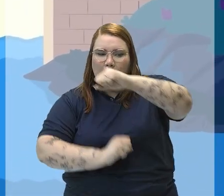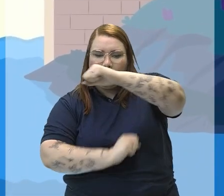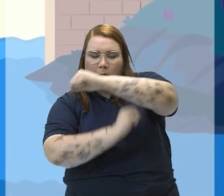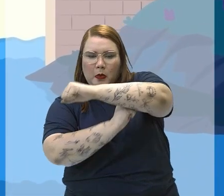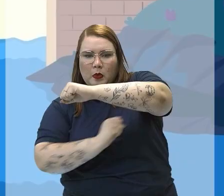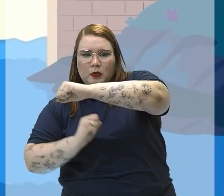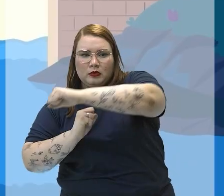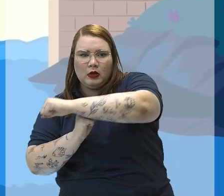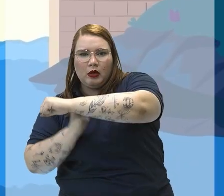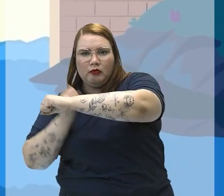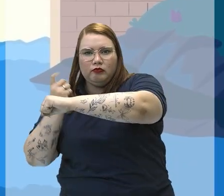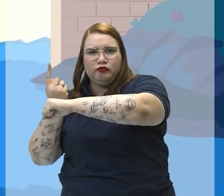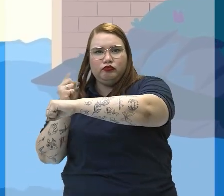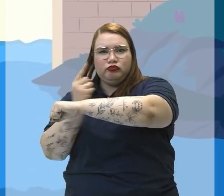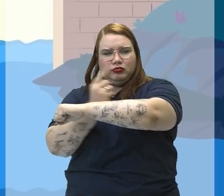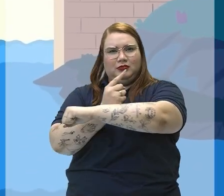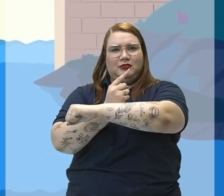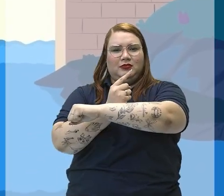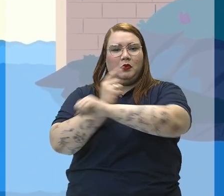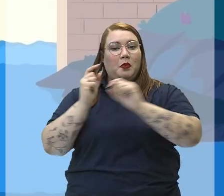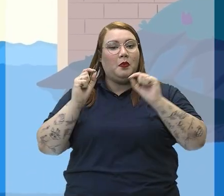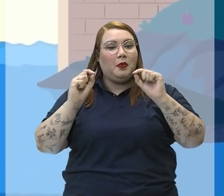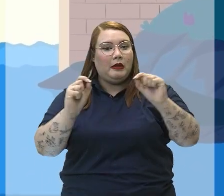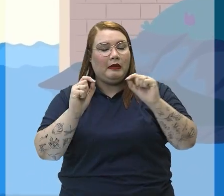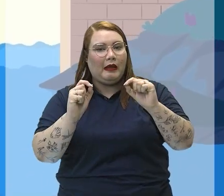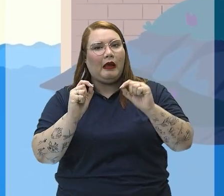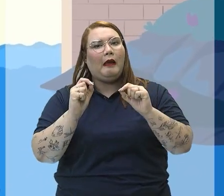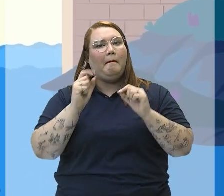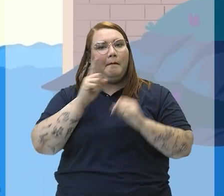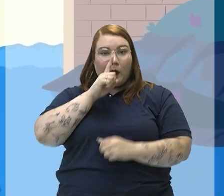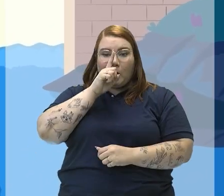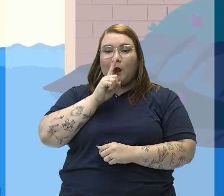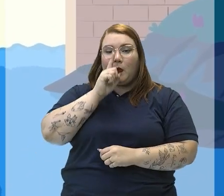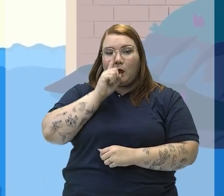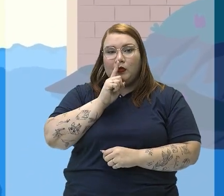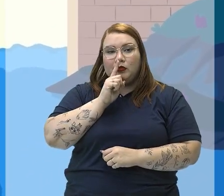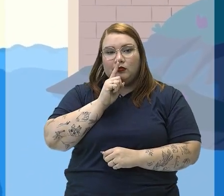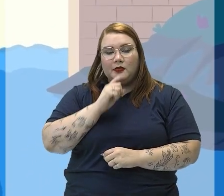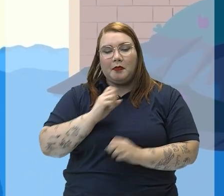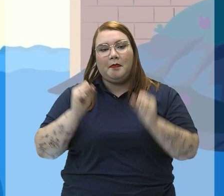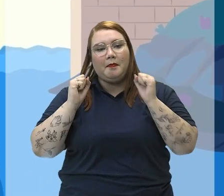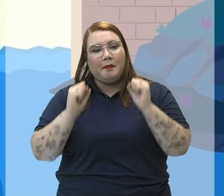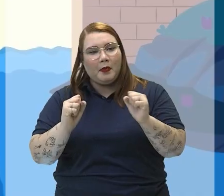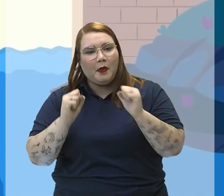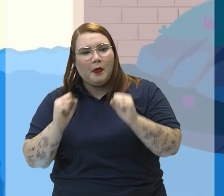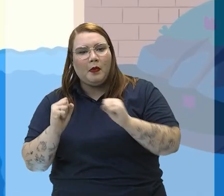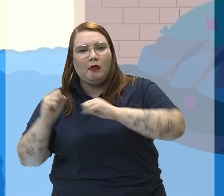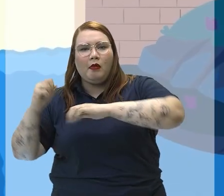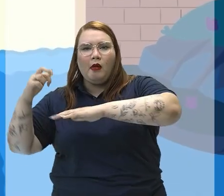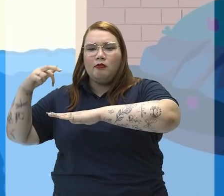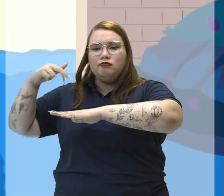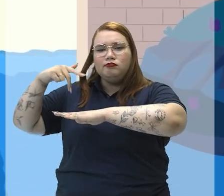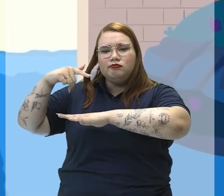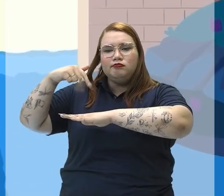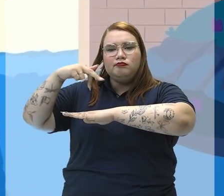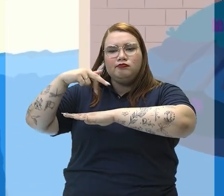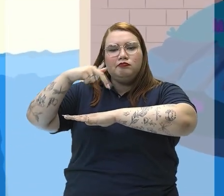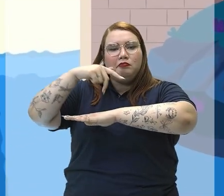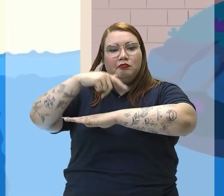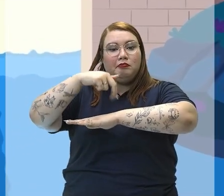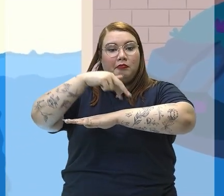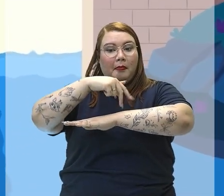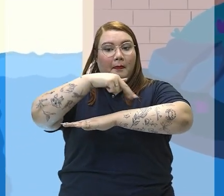esse futuro é, na verdade, incrivelmente frágil? Podemos até caminhar um tempo com